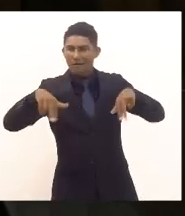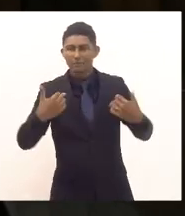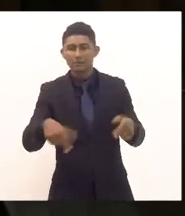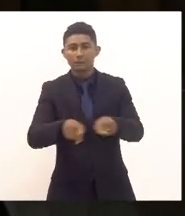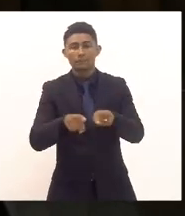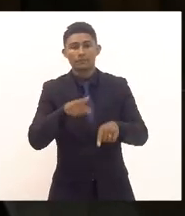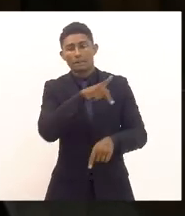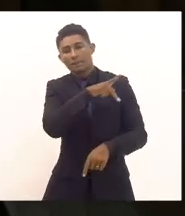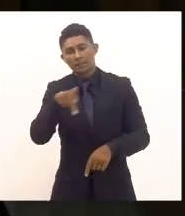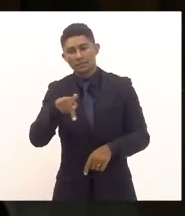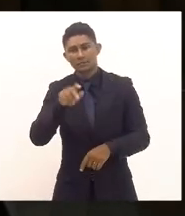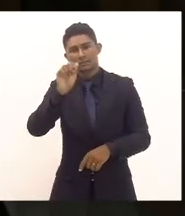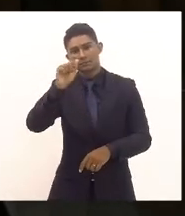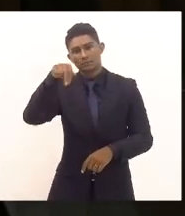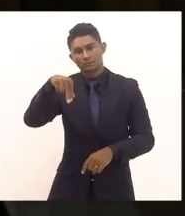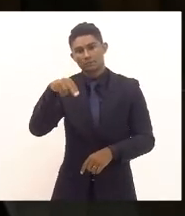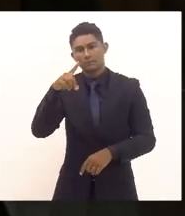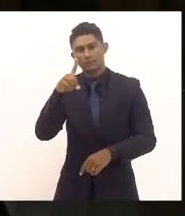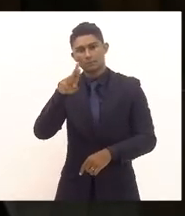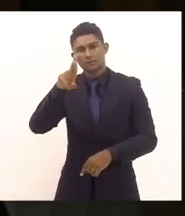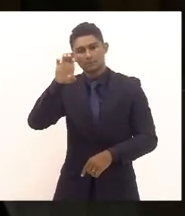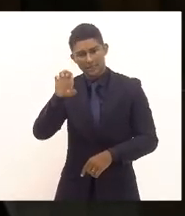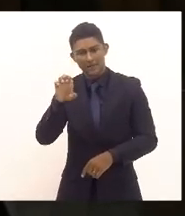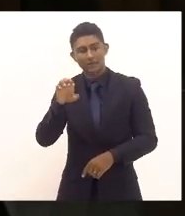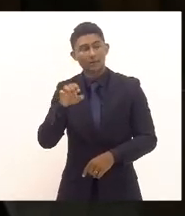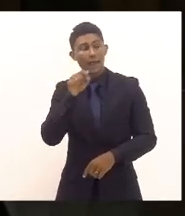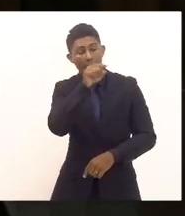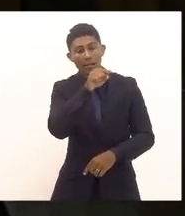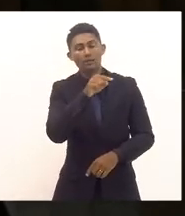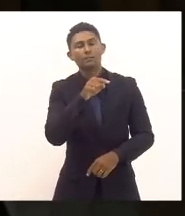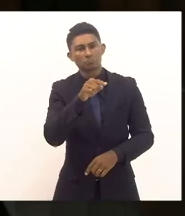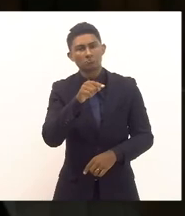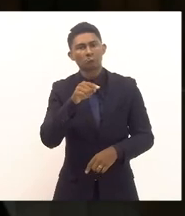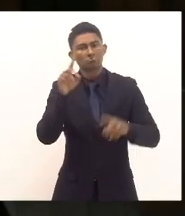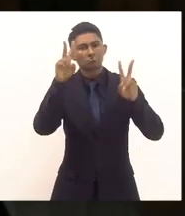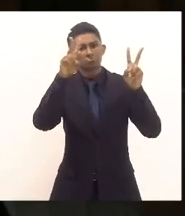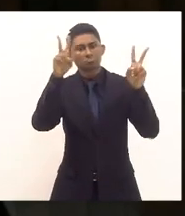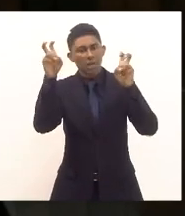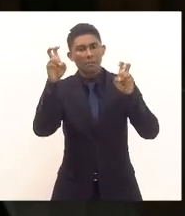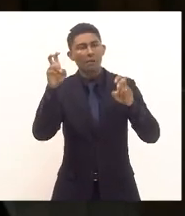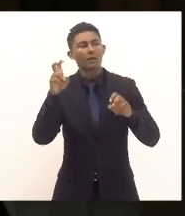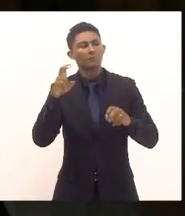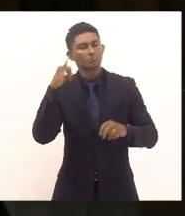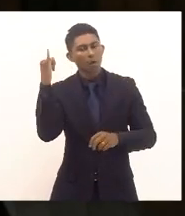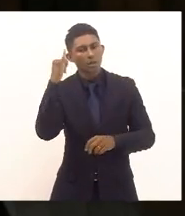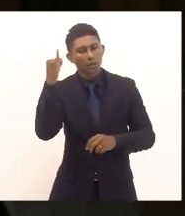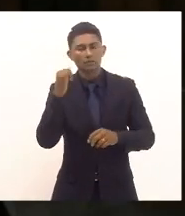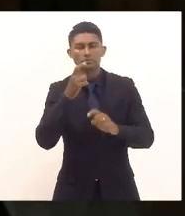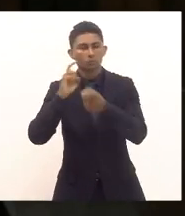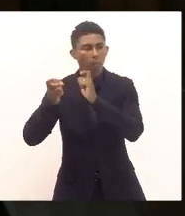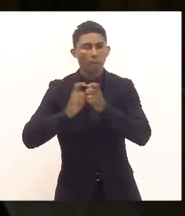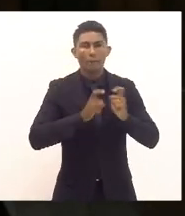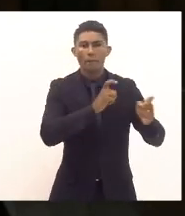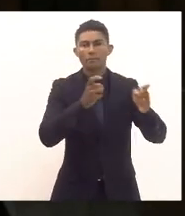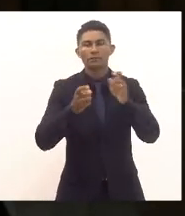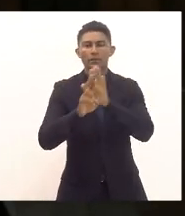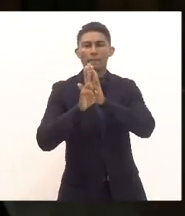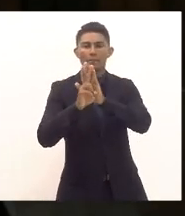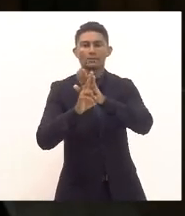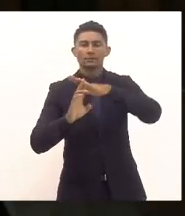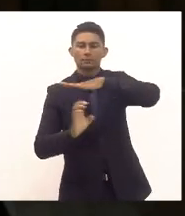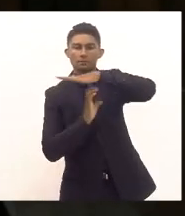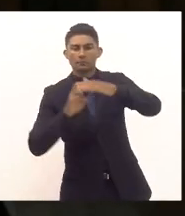Presidente André Ceciliano trouxe para dentro da Assembleia Legislativa esse debate junto aos representantes da